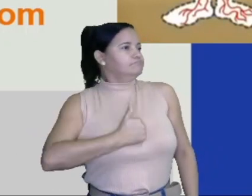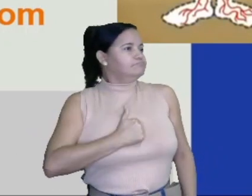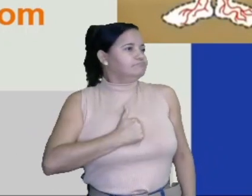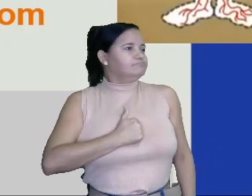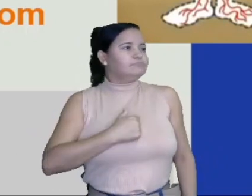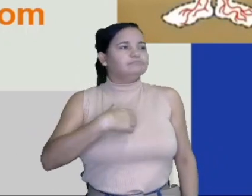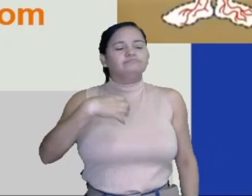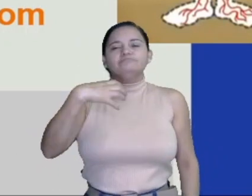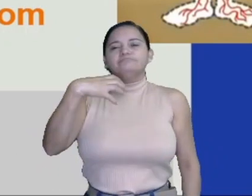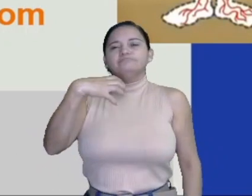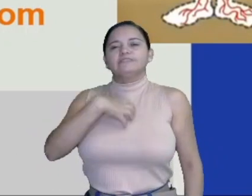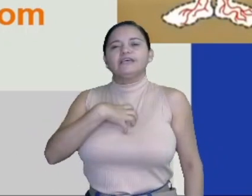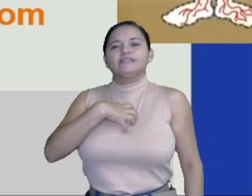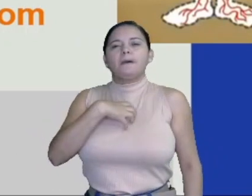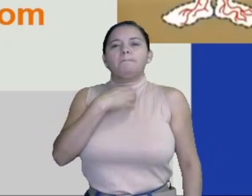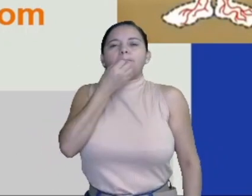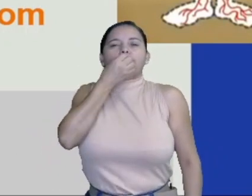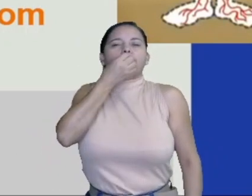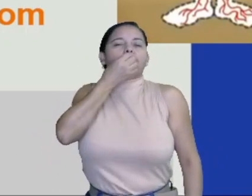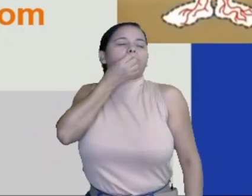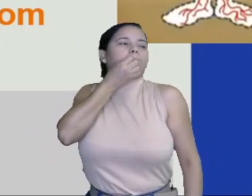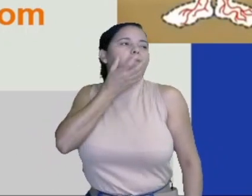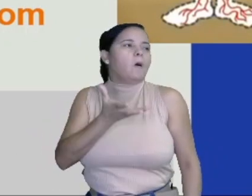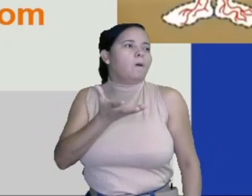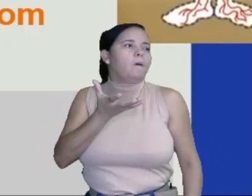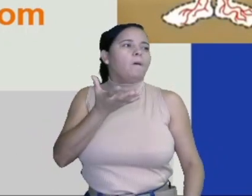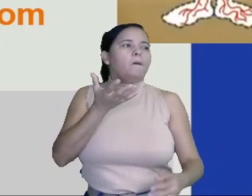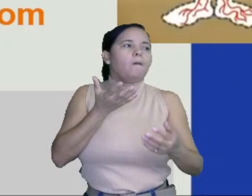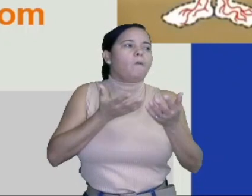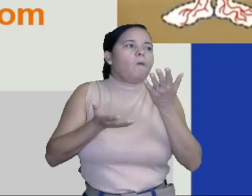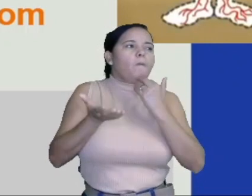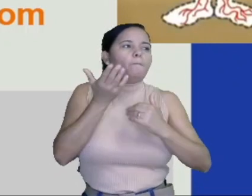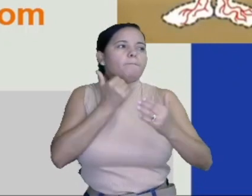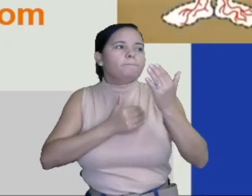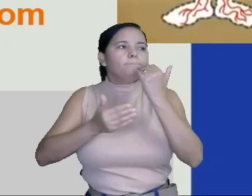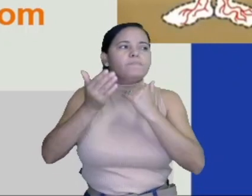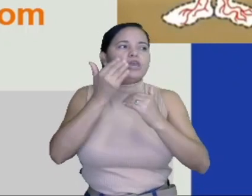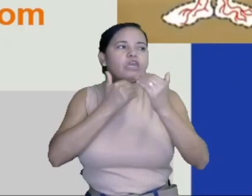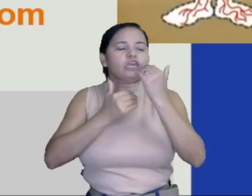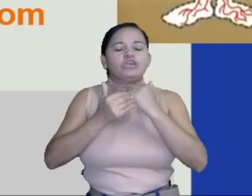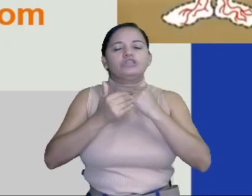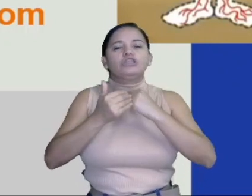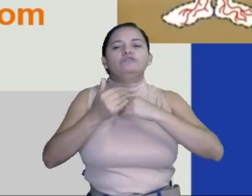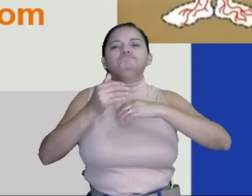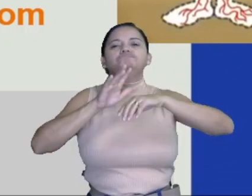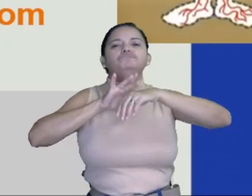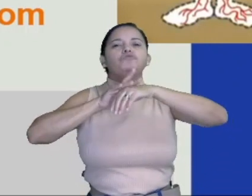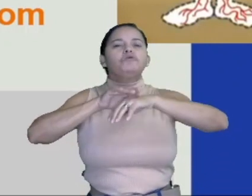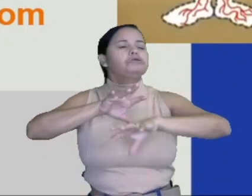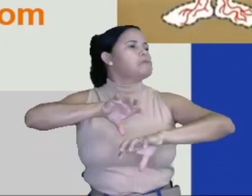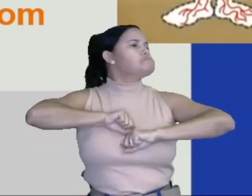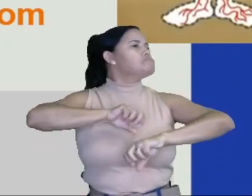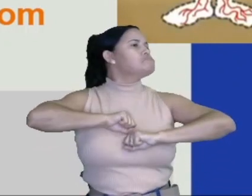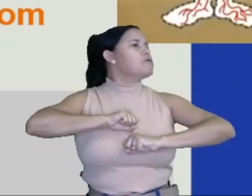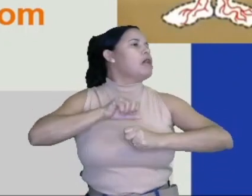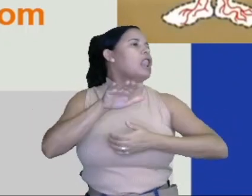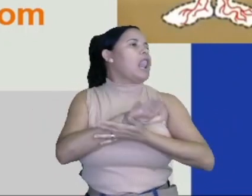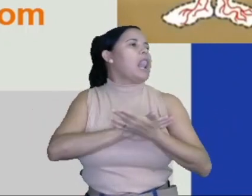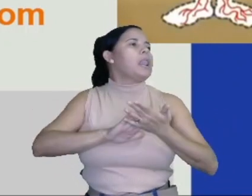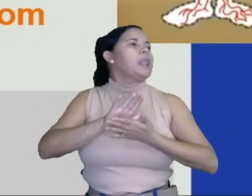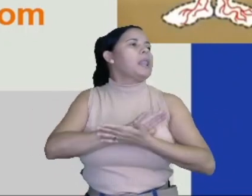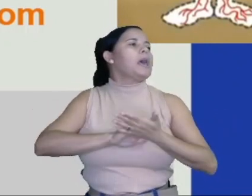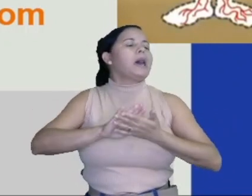uma boa alimentação é possível prevenir e combater doenças, manter o peso